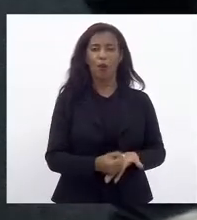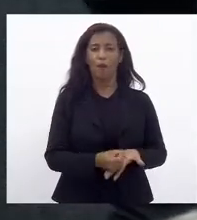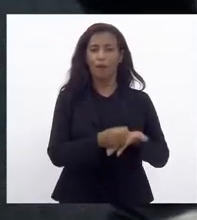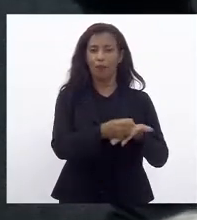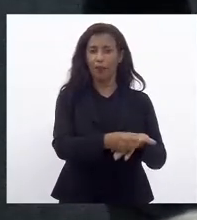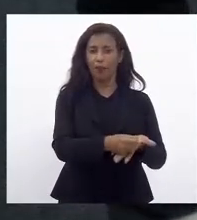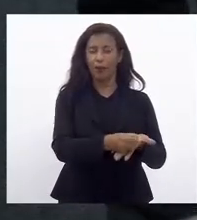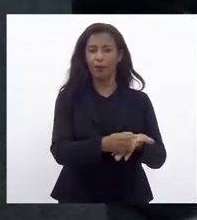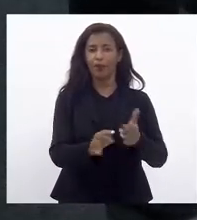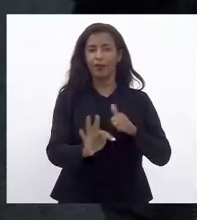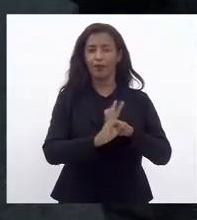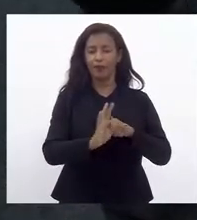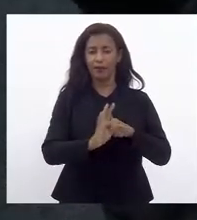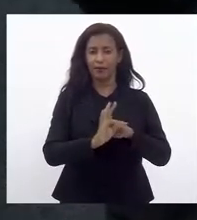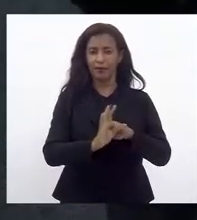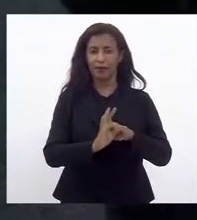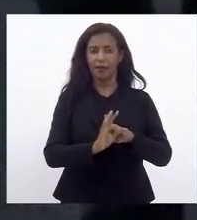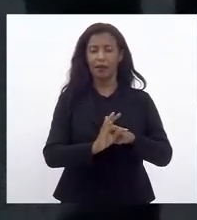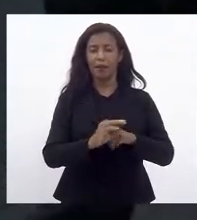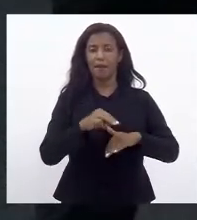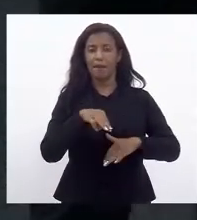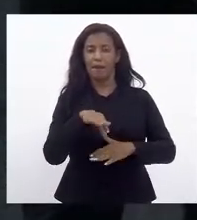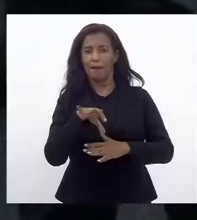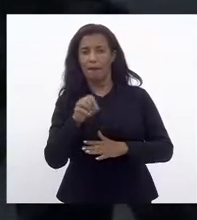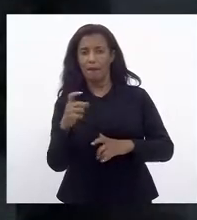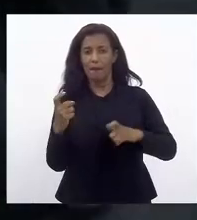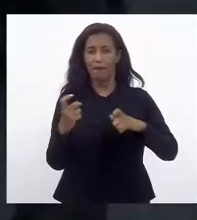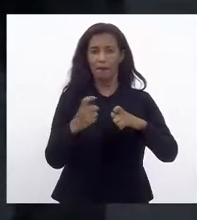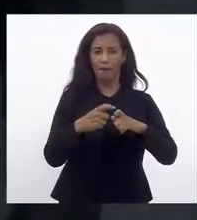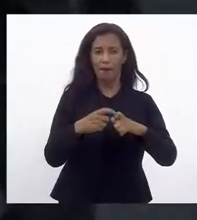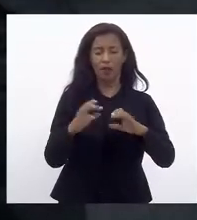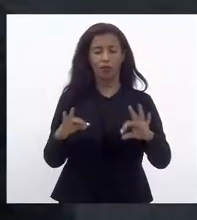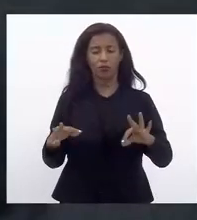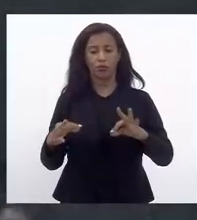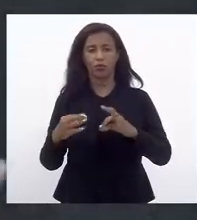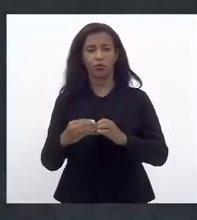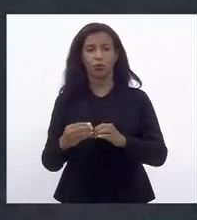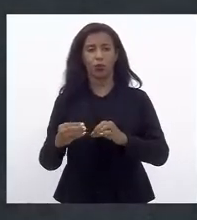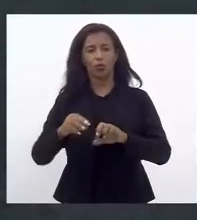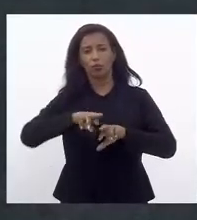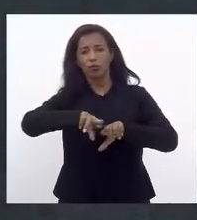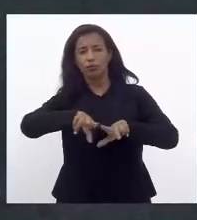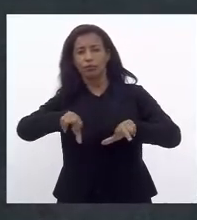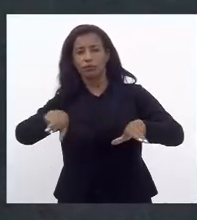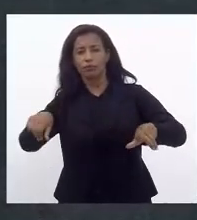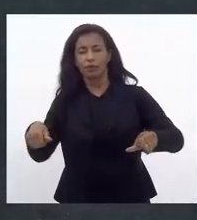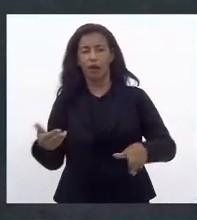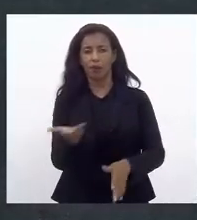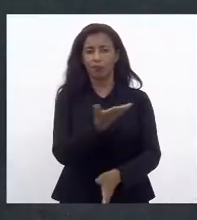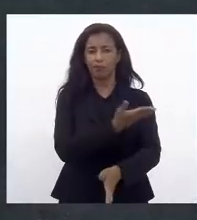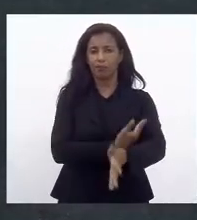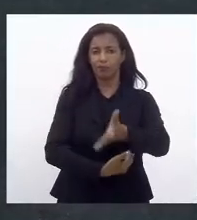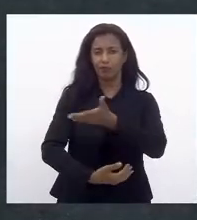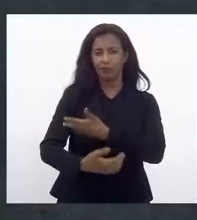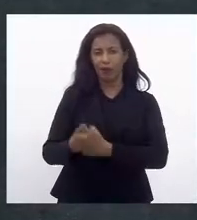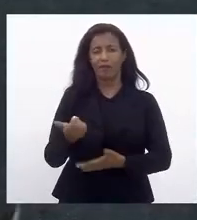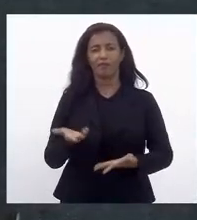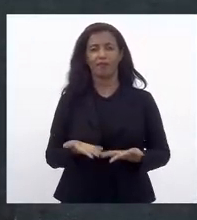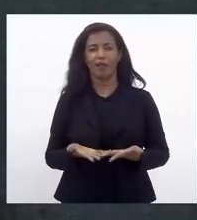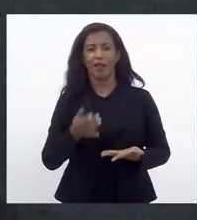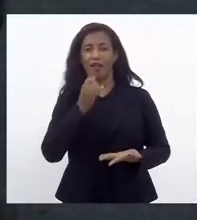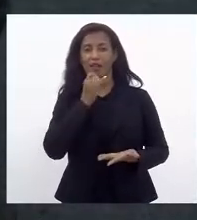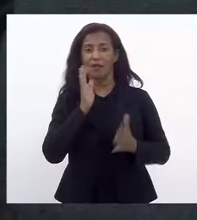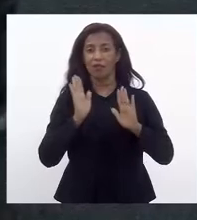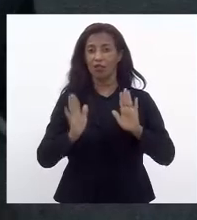apoio técnico, médico e em todos os aspectos aos atletas paralímpicos, a exemplo